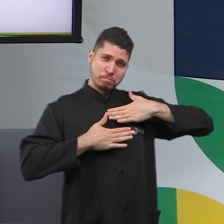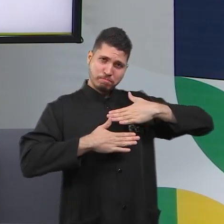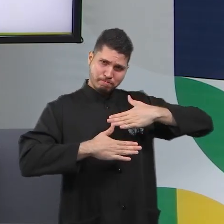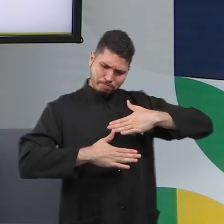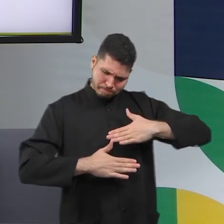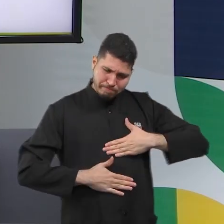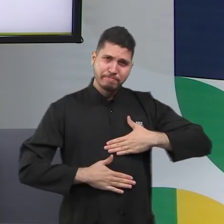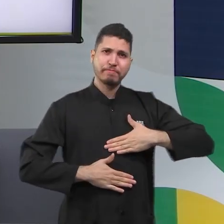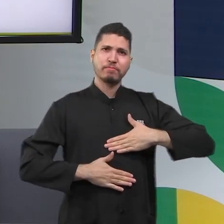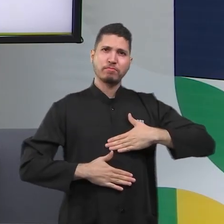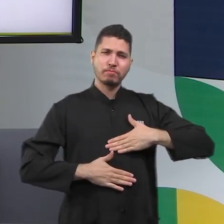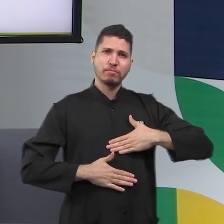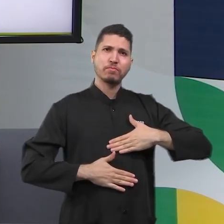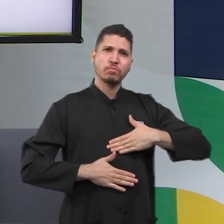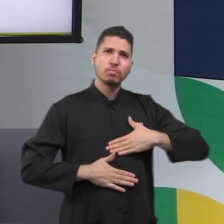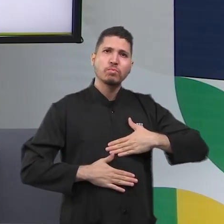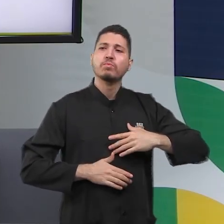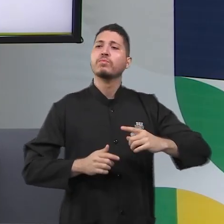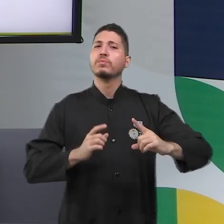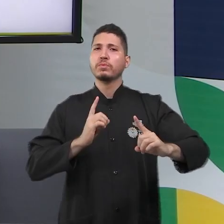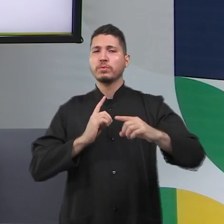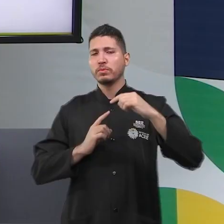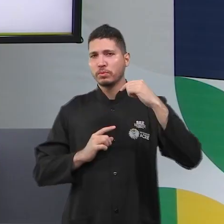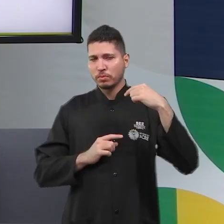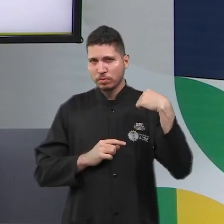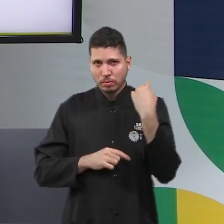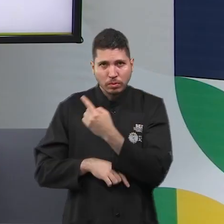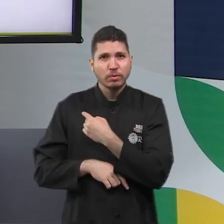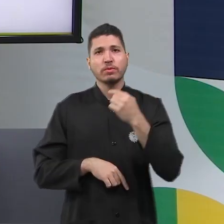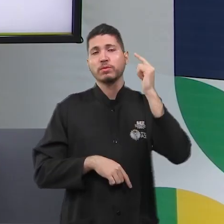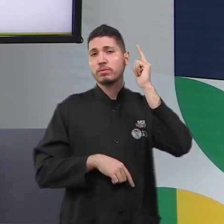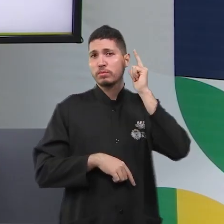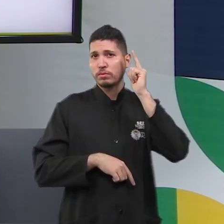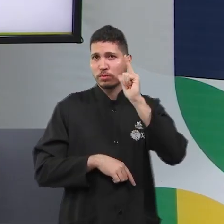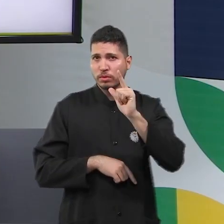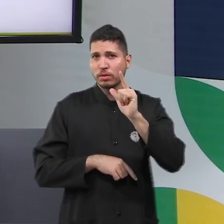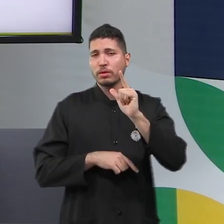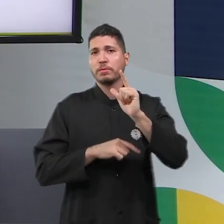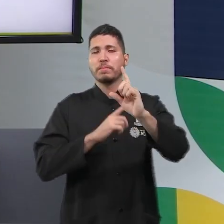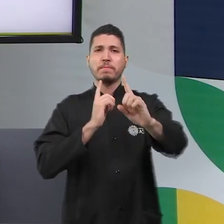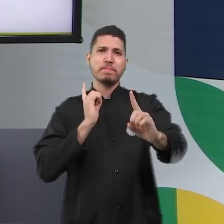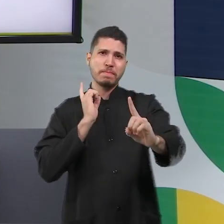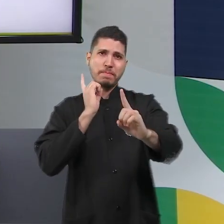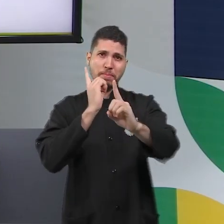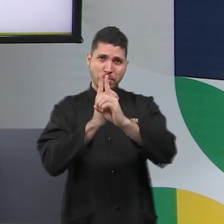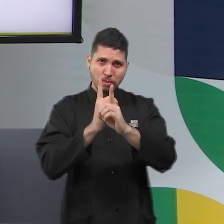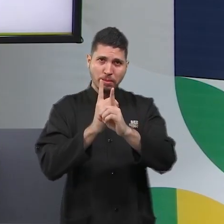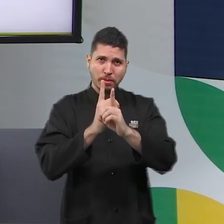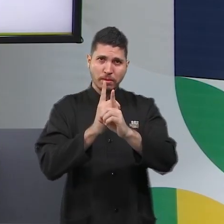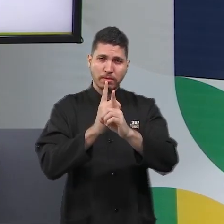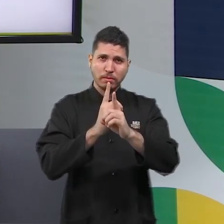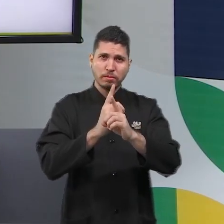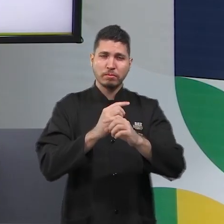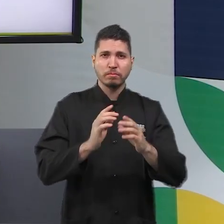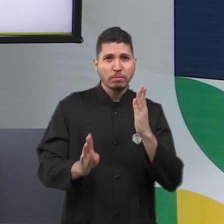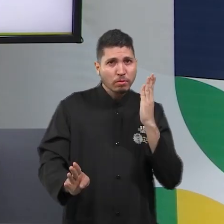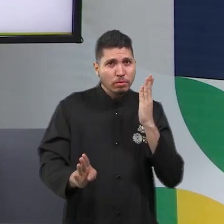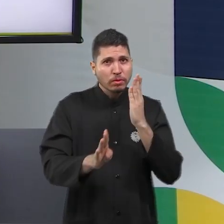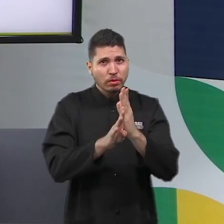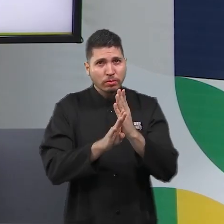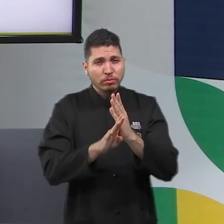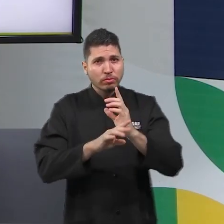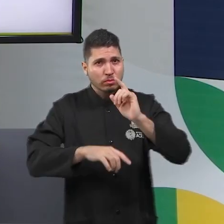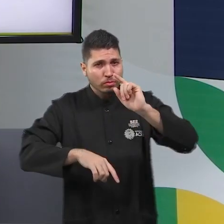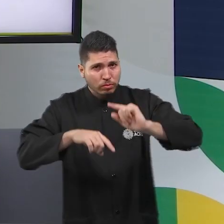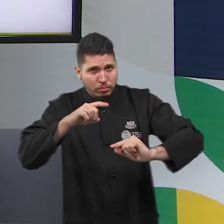conseguem apresentar a cultura de uma determinada região através dos adereços utilizados e o